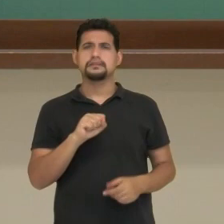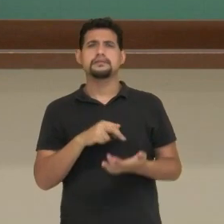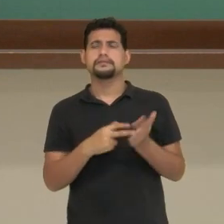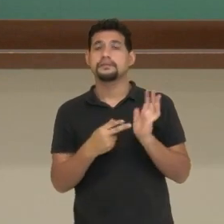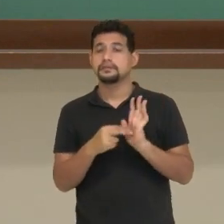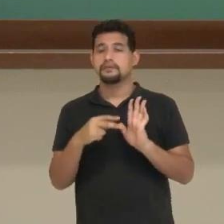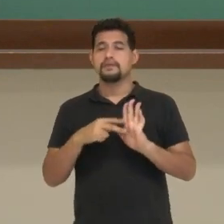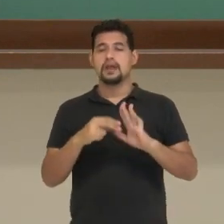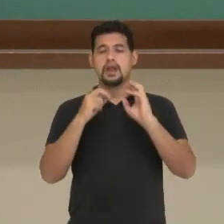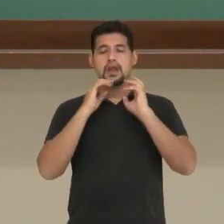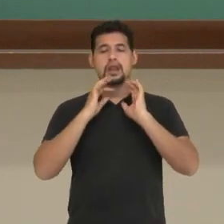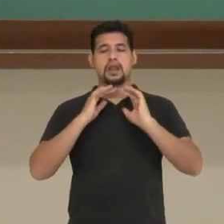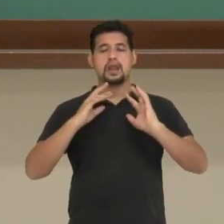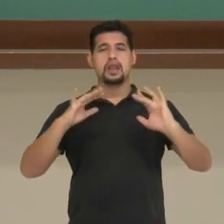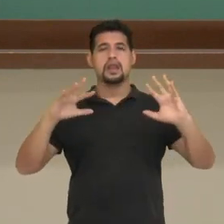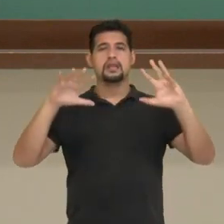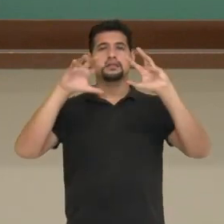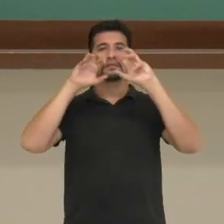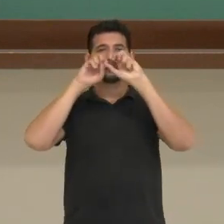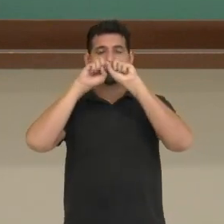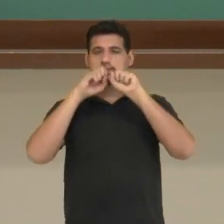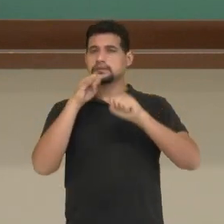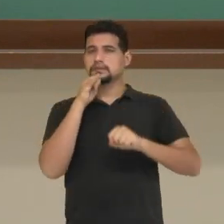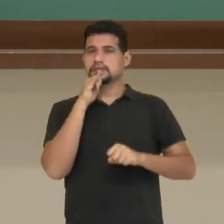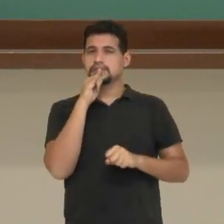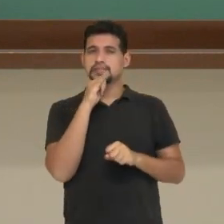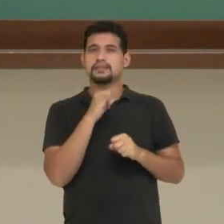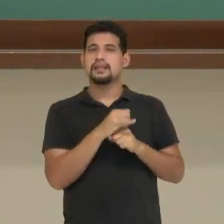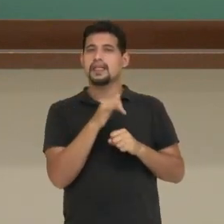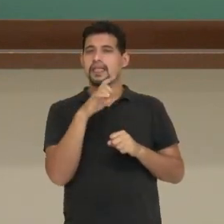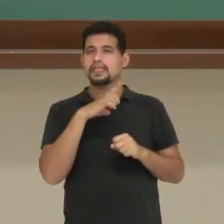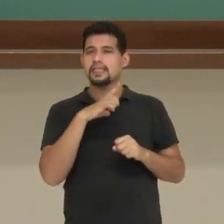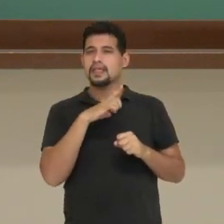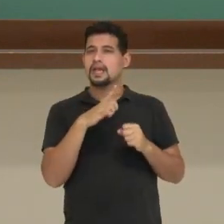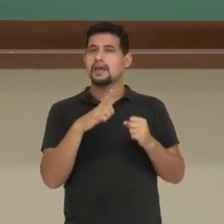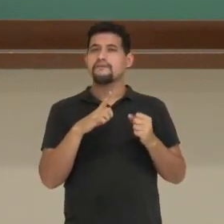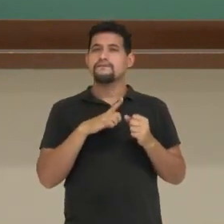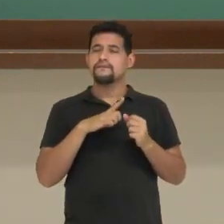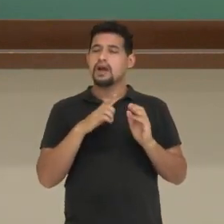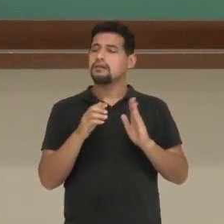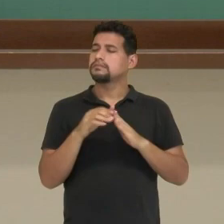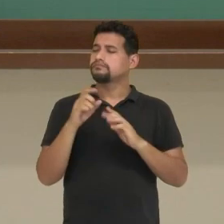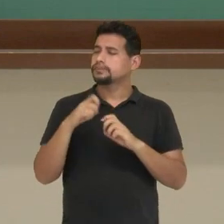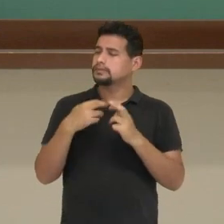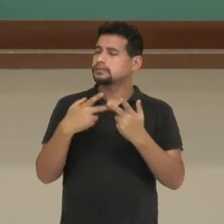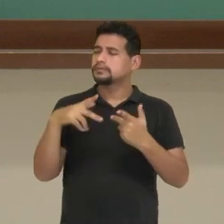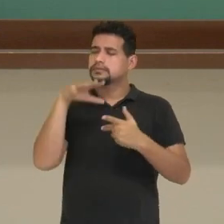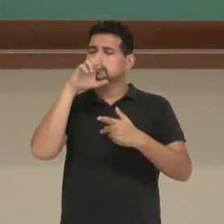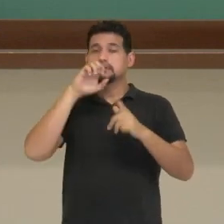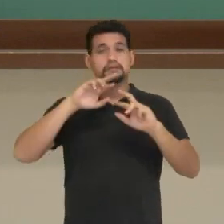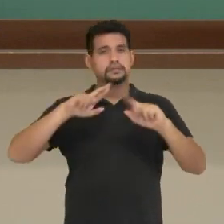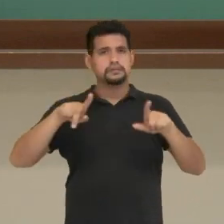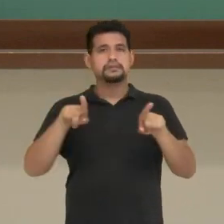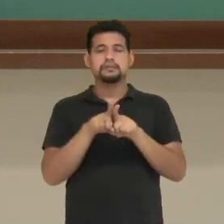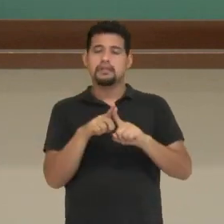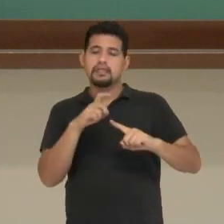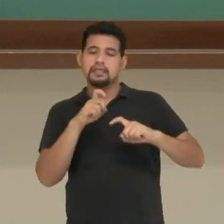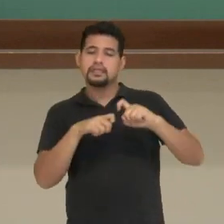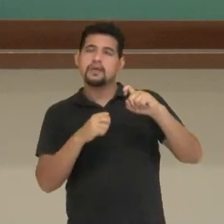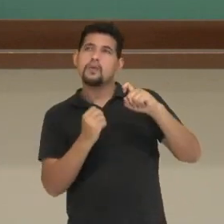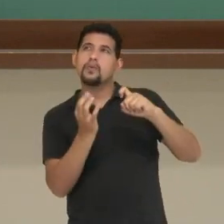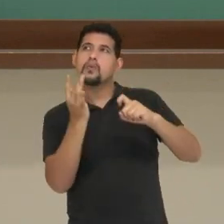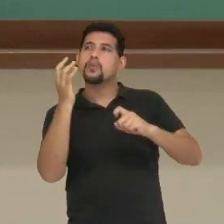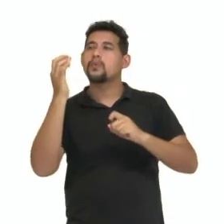vão liberar um odor, né, por exemplo, durante o acasalamento, na época do acasalamento, produz um odor específico que o macho ou a fêmea